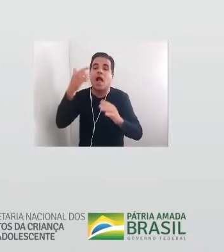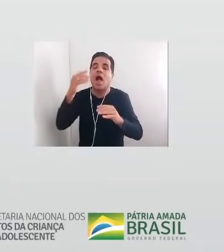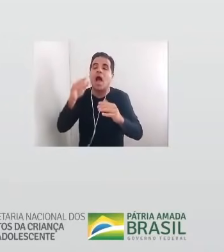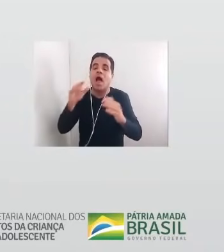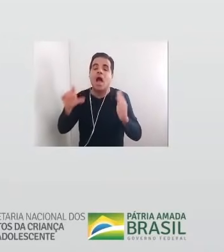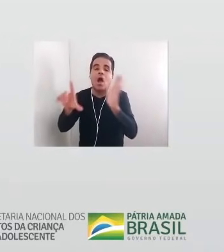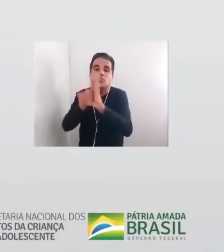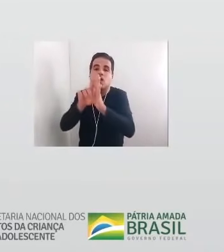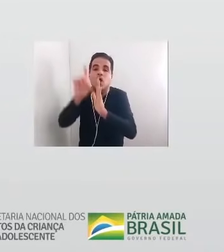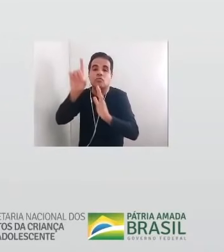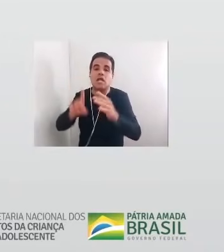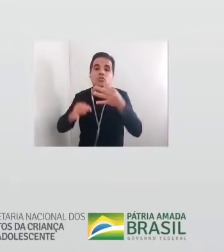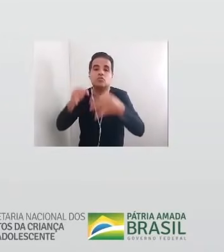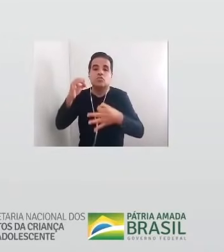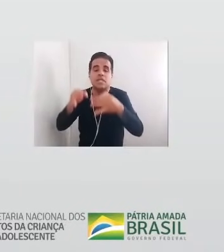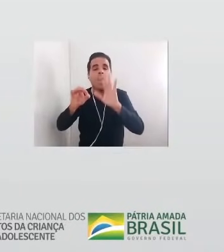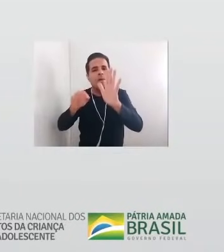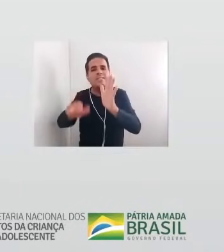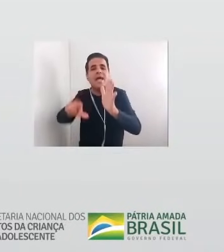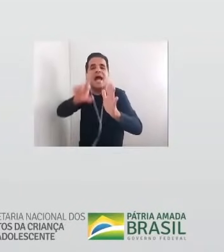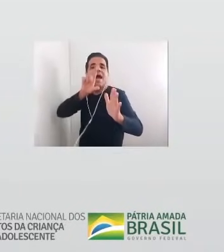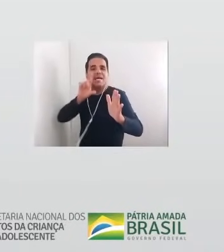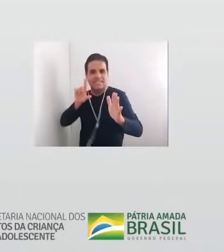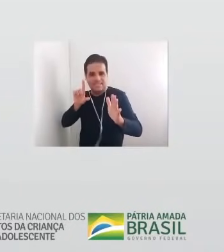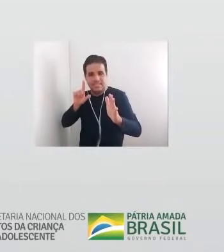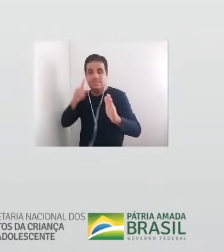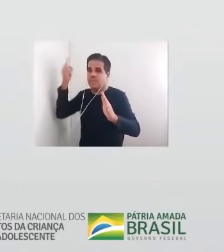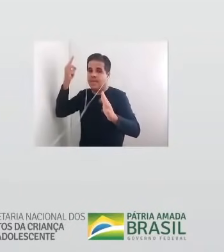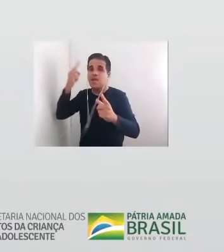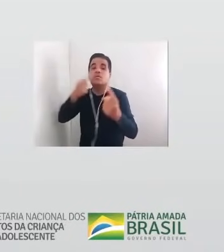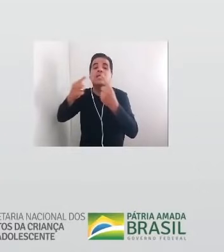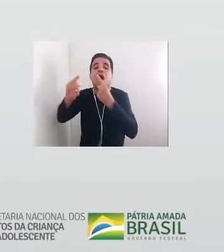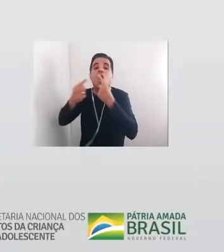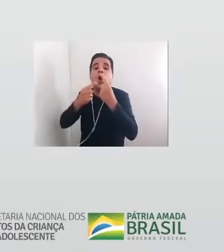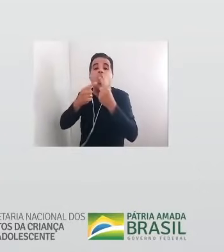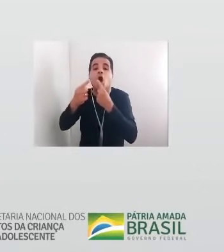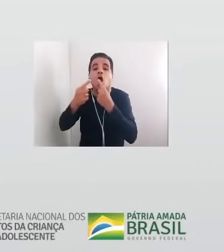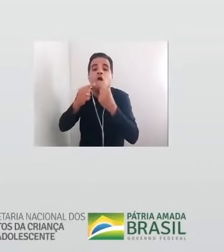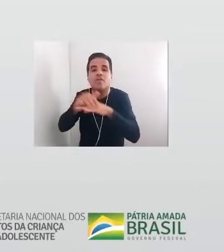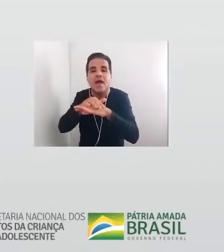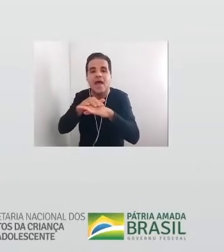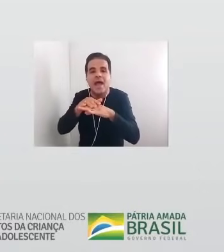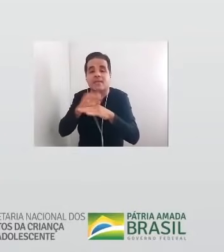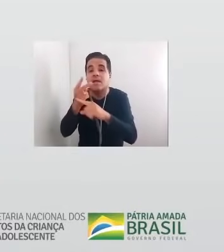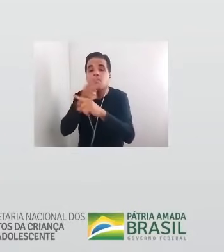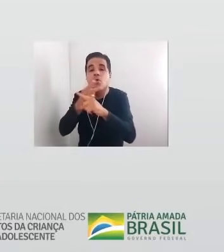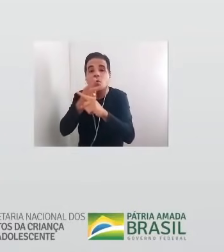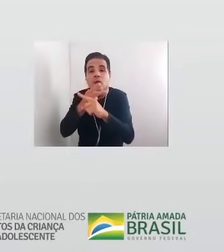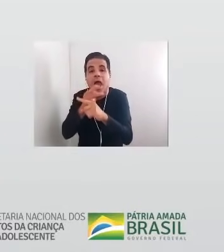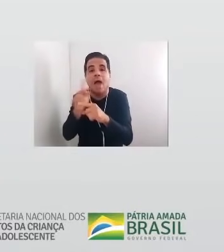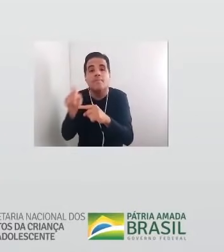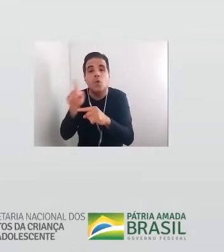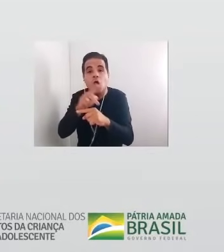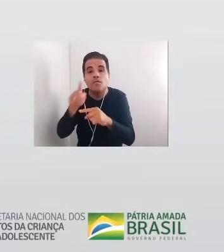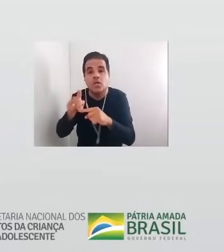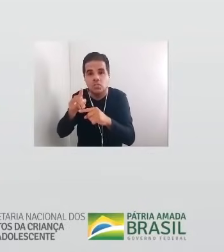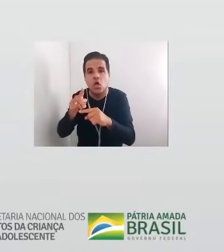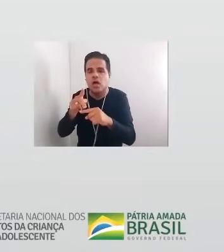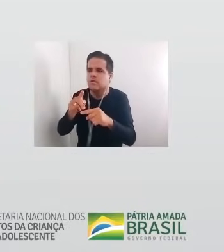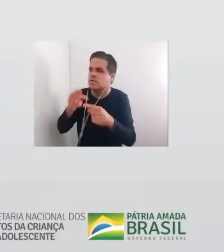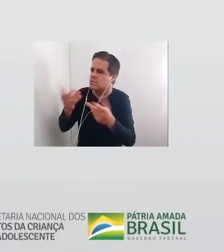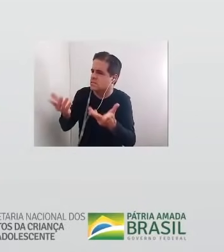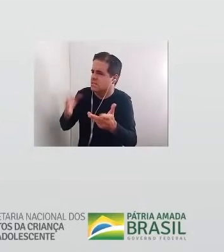Mas existe, antes disso, o caminho da conversa. Os pais devem procurar os professores que estiverem abusando do seu direito de